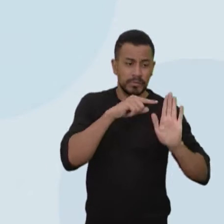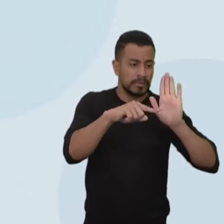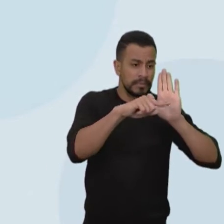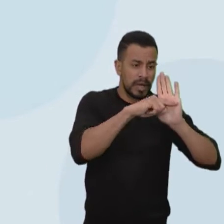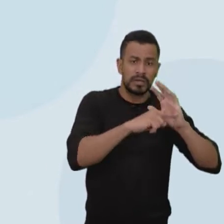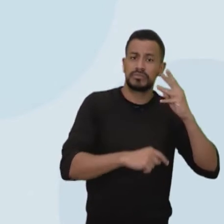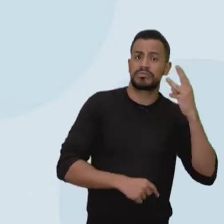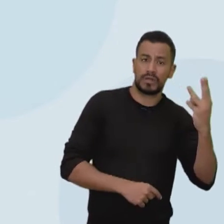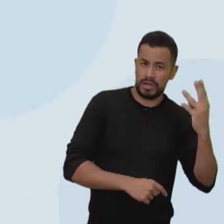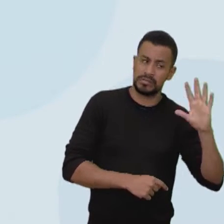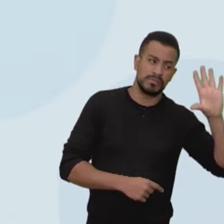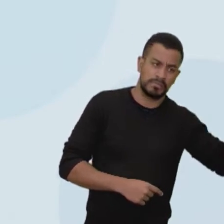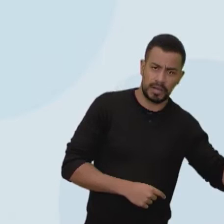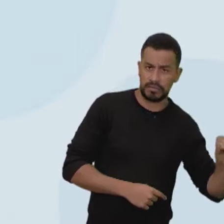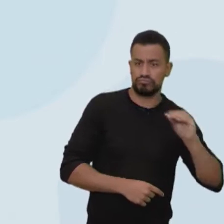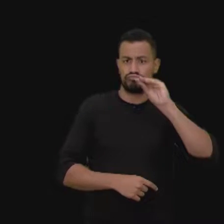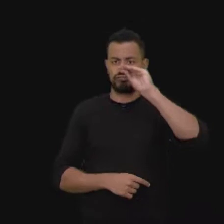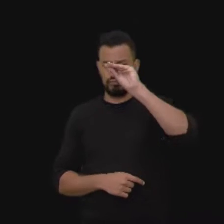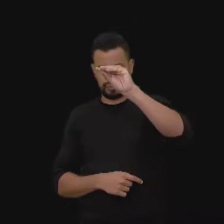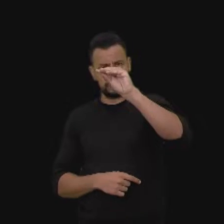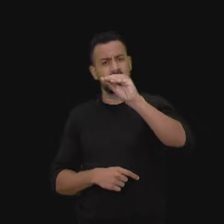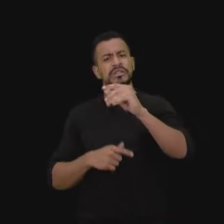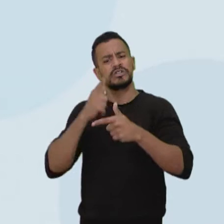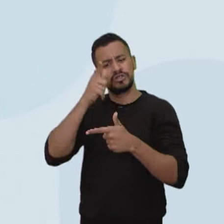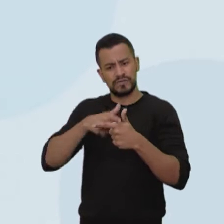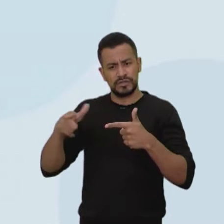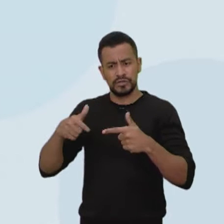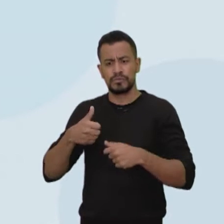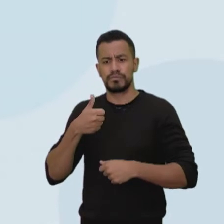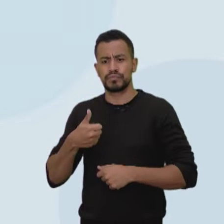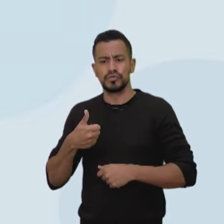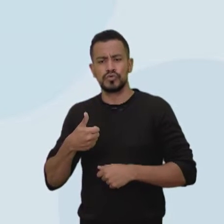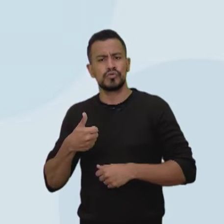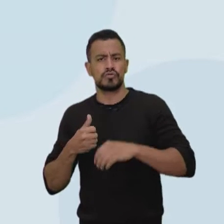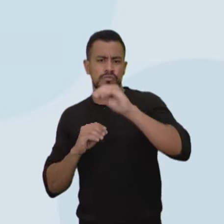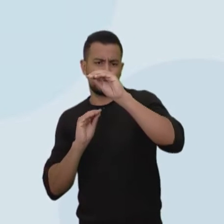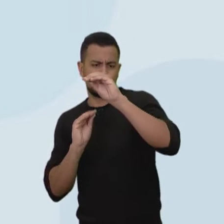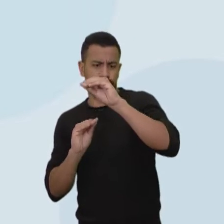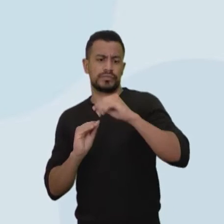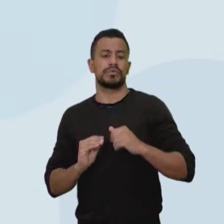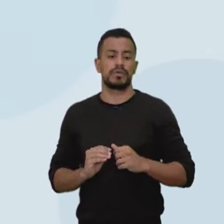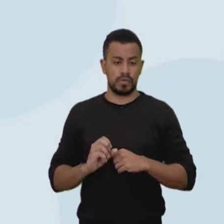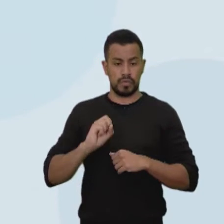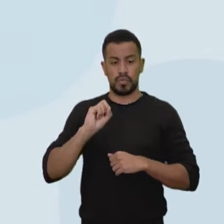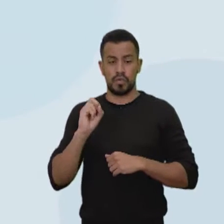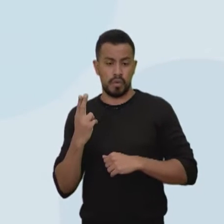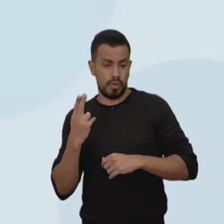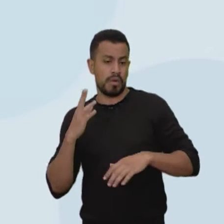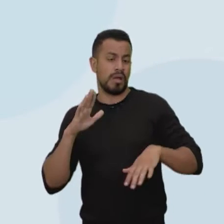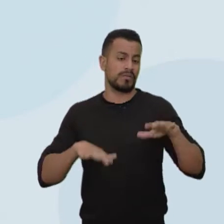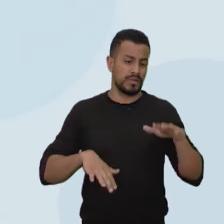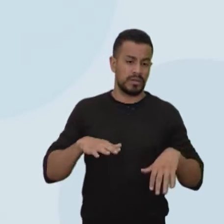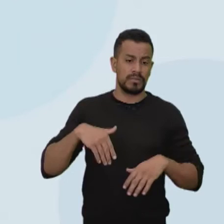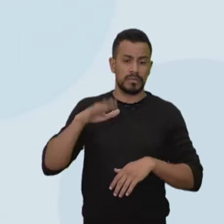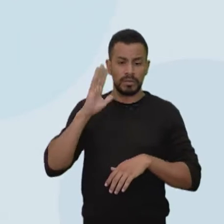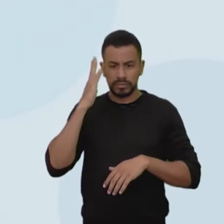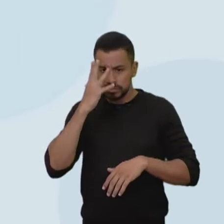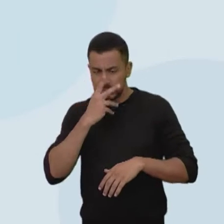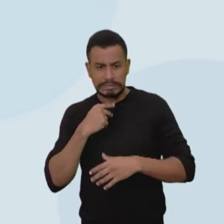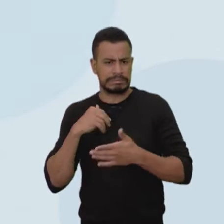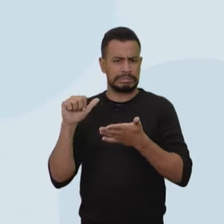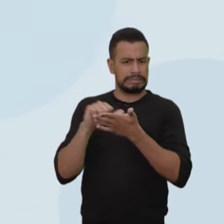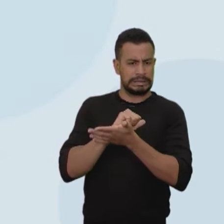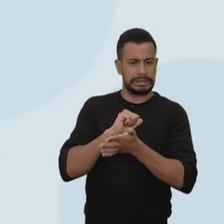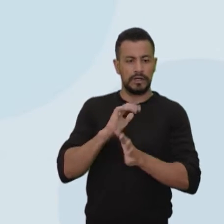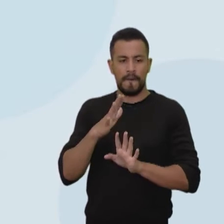dividido por 1, ou ainda, para ficar mais bonitinho, né? Eu não gosto desse menos. Opa, eu não gosto desse menos em cima. Ixi, eu apaguei tudo, não tem problema.